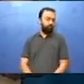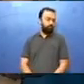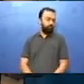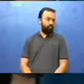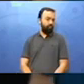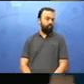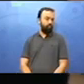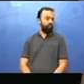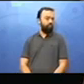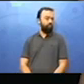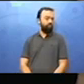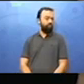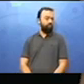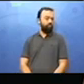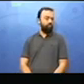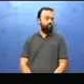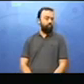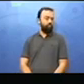cordel